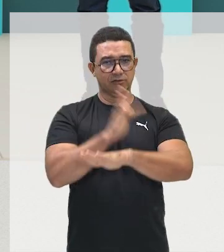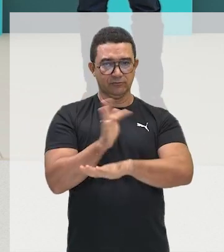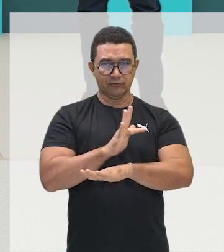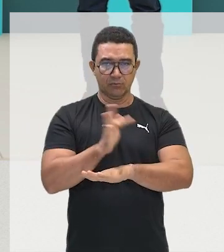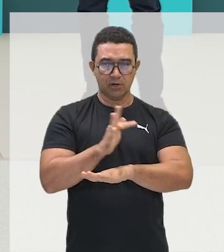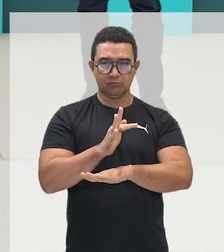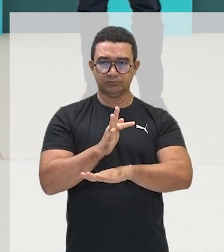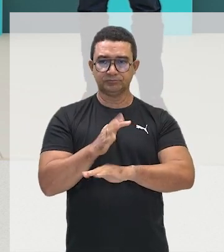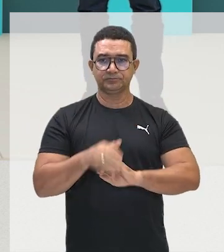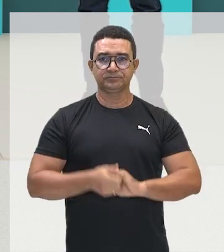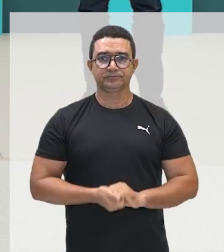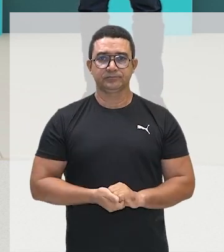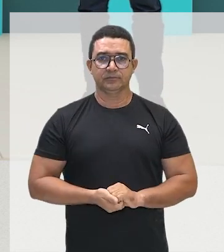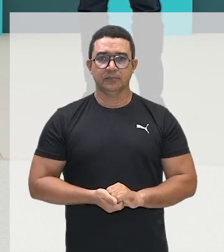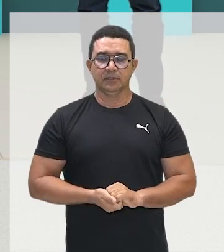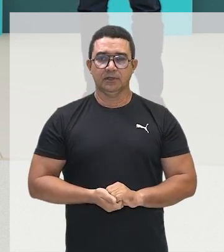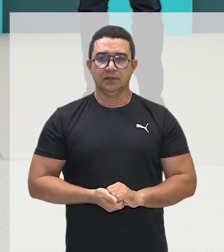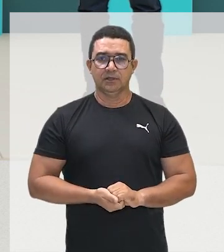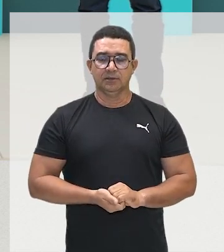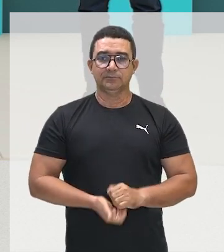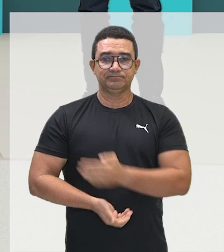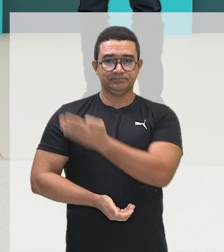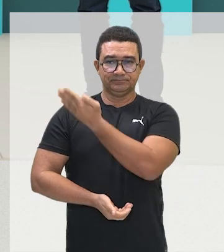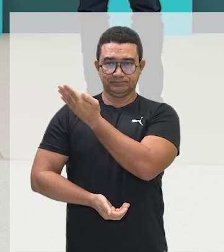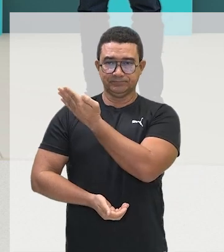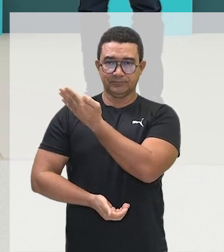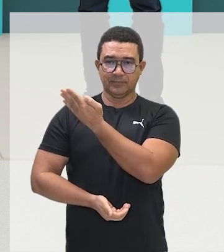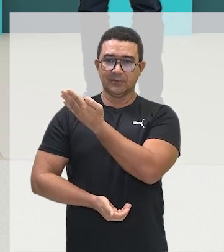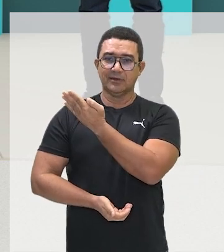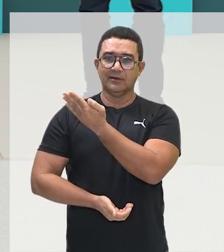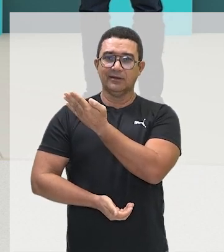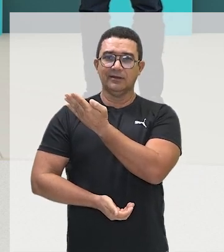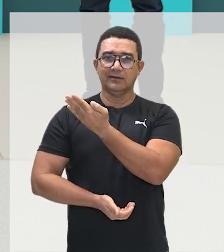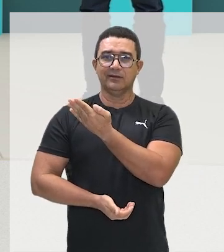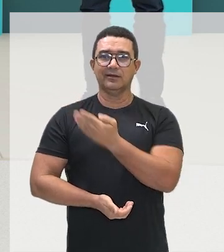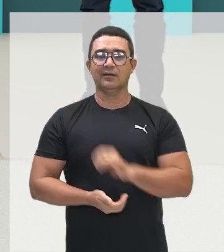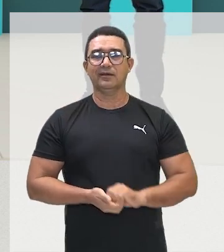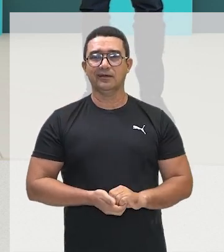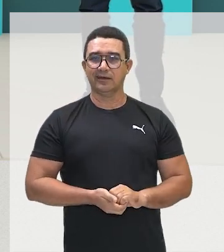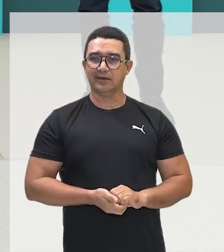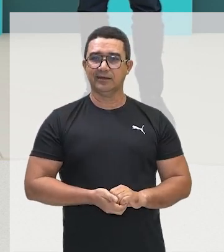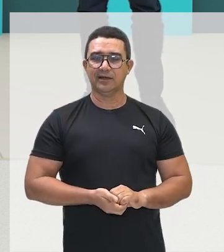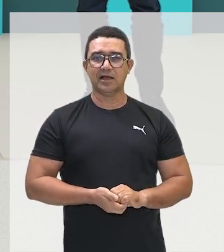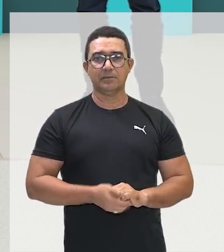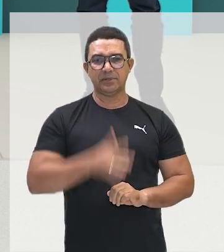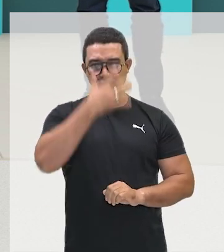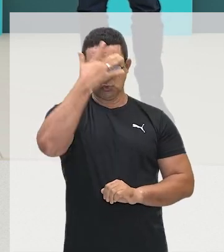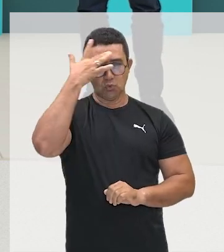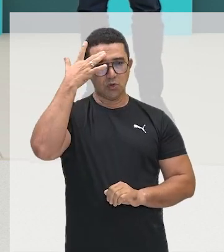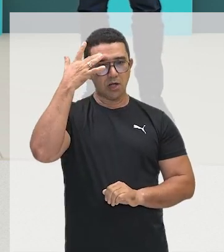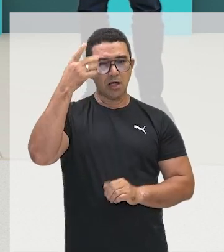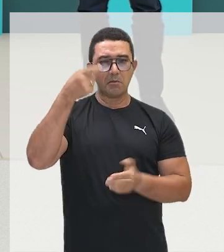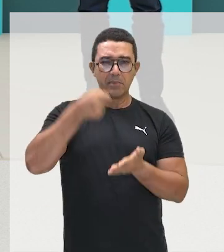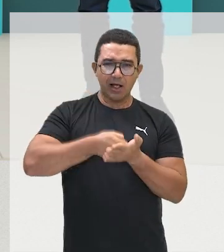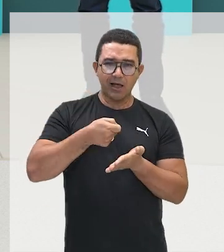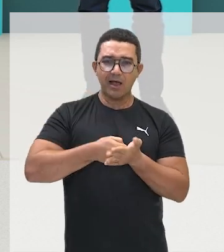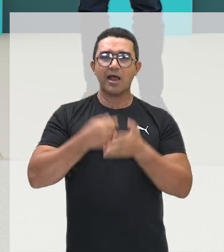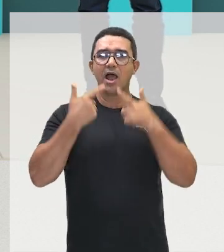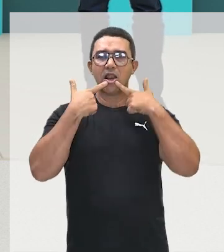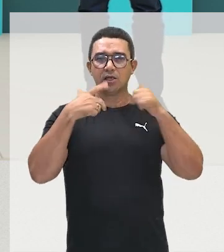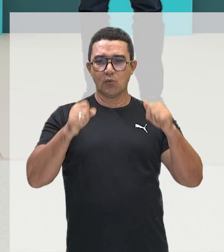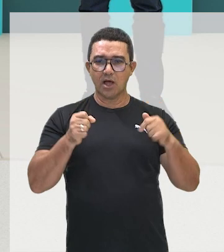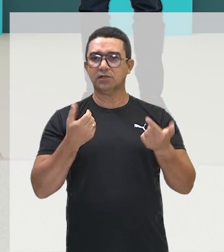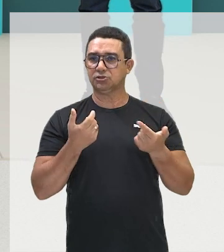formal, nada impede. Mas nesses locais aqui, nessas situações, é meio que obrigatória a utilização da